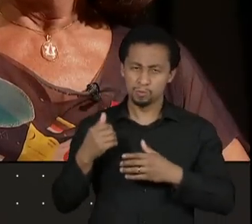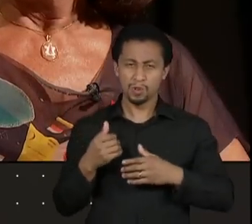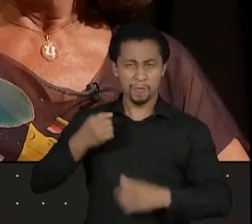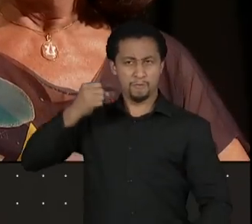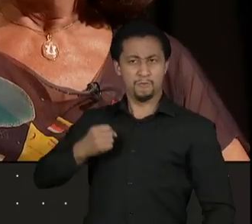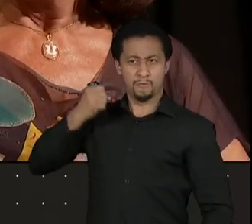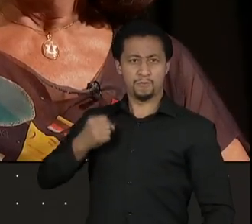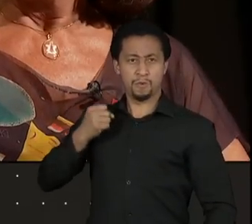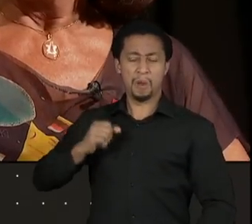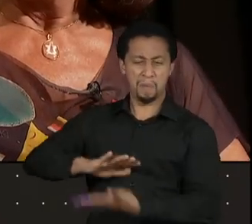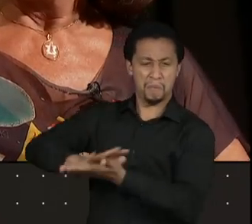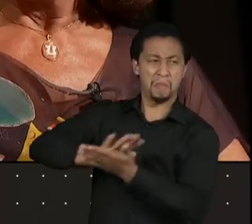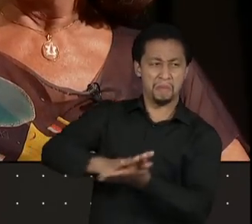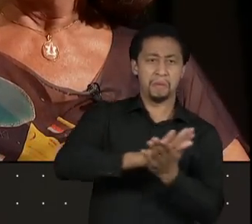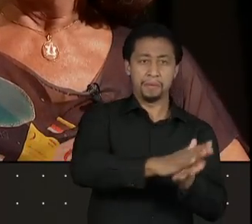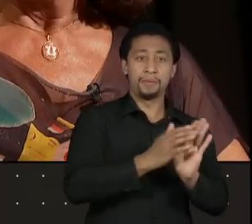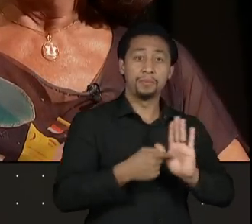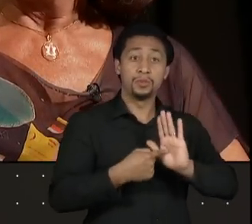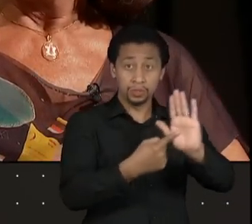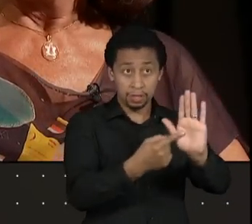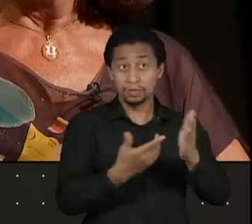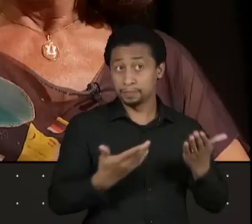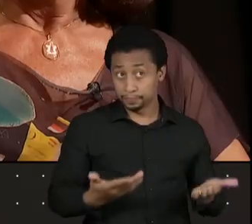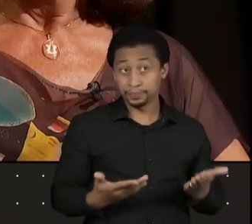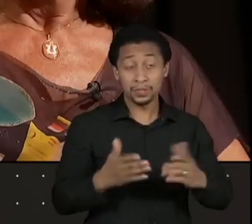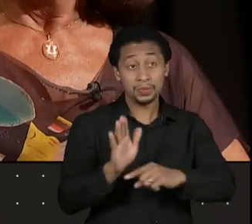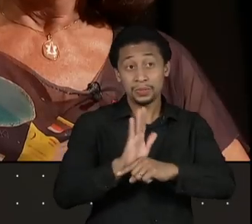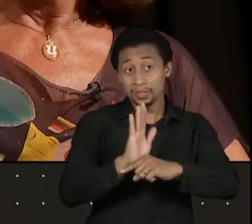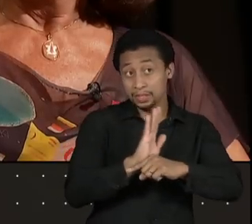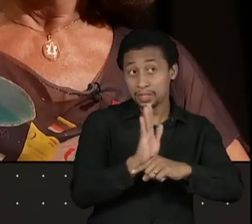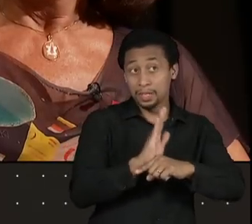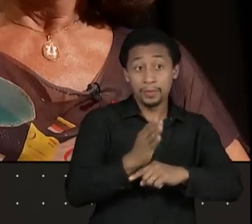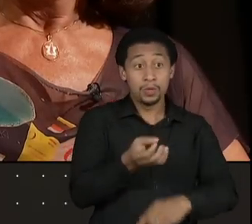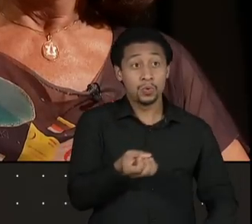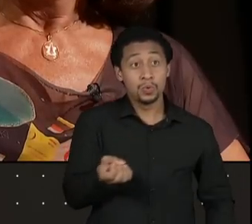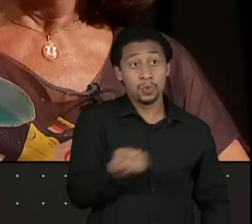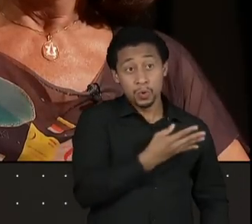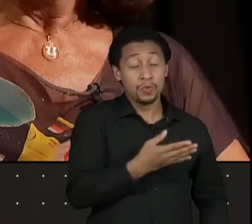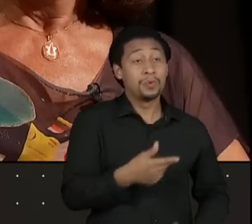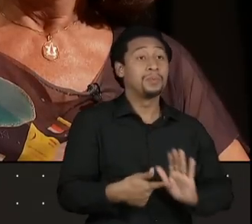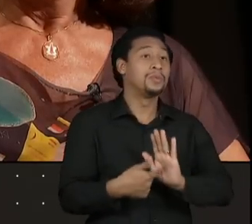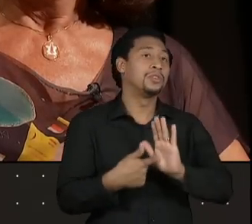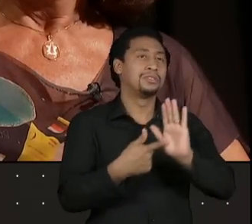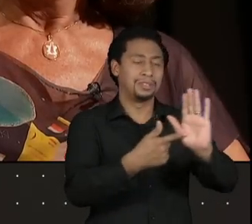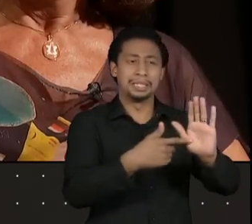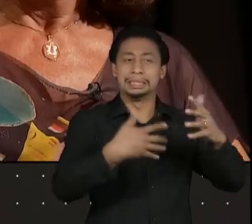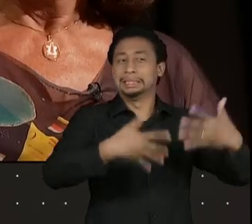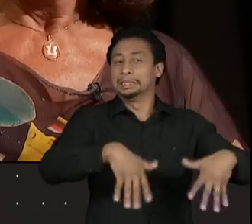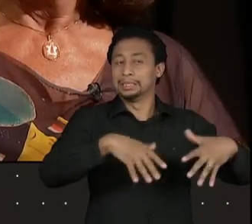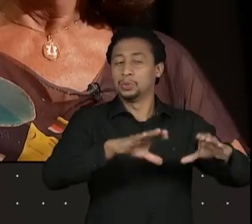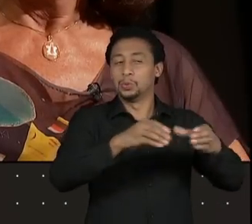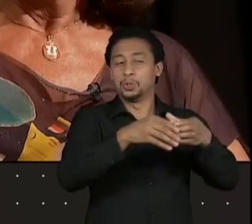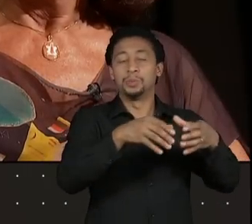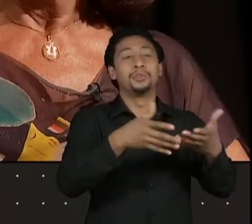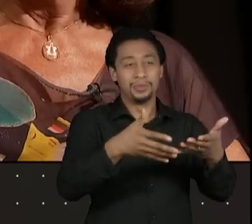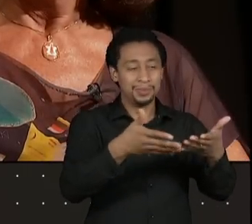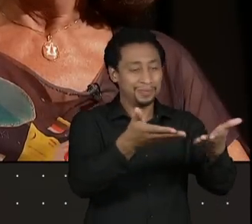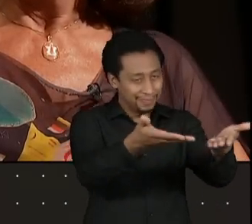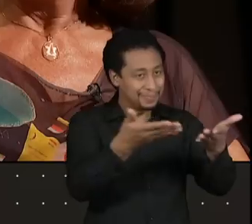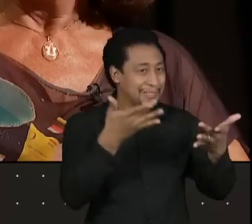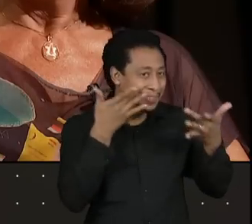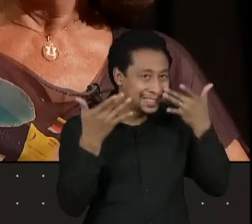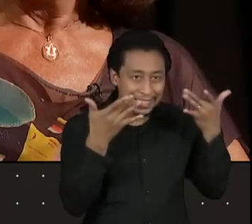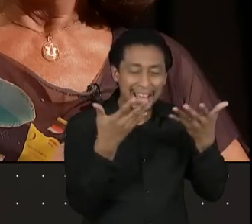Pitanga, vindo do Cinema Novo, né? Sendo abraçado pelo Teatro Oficina, sendo abraçado pela bela